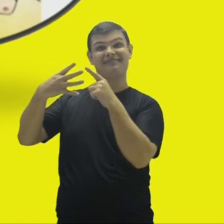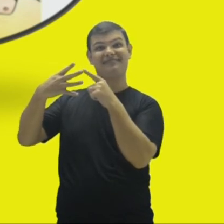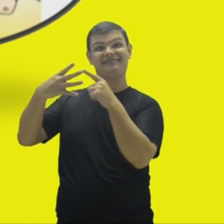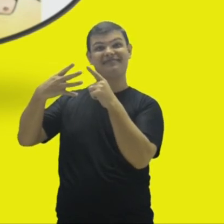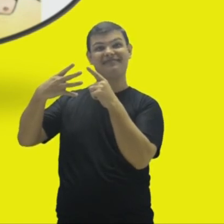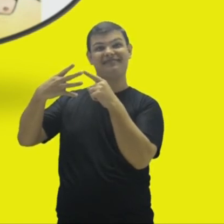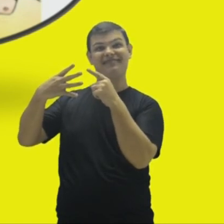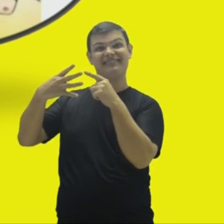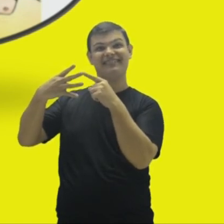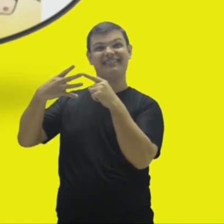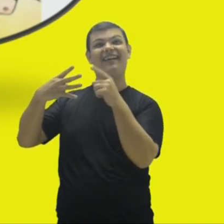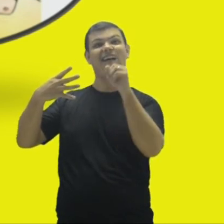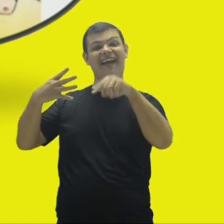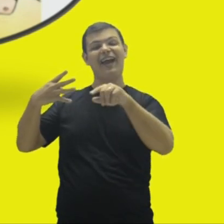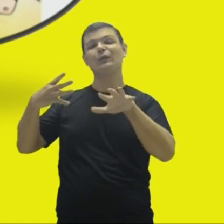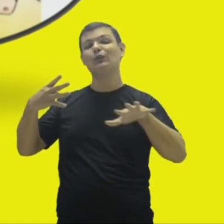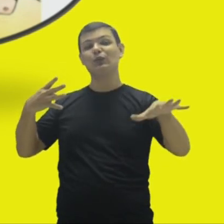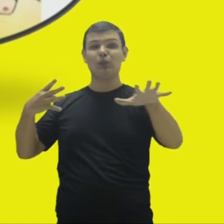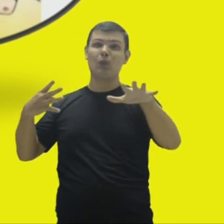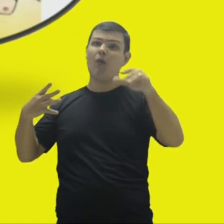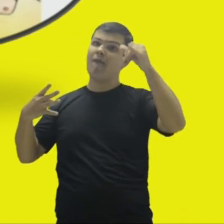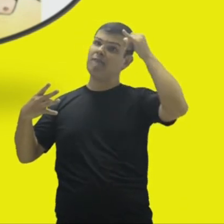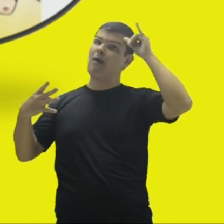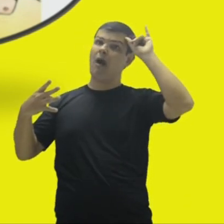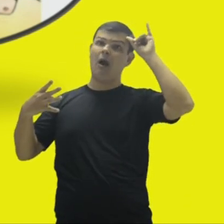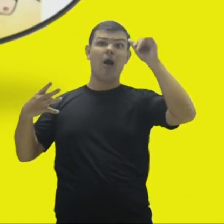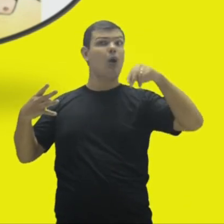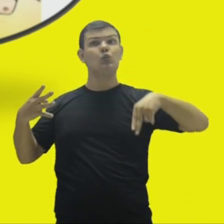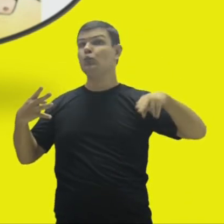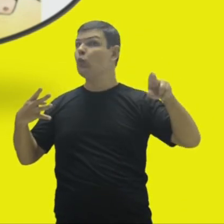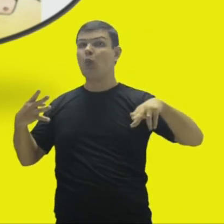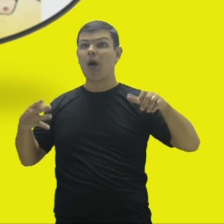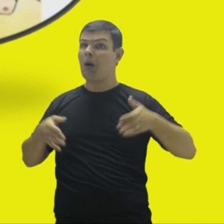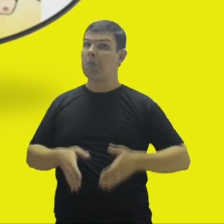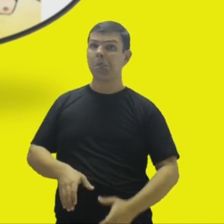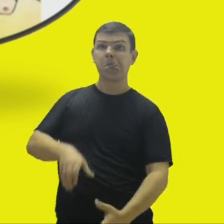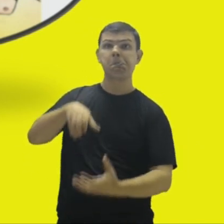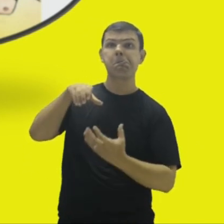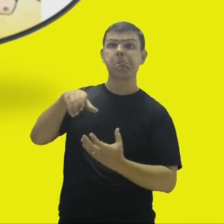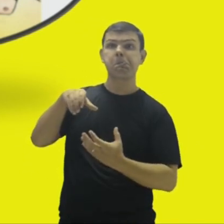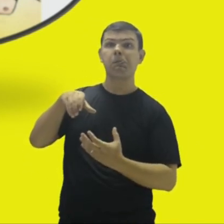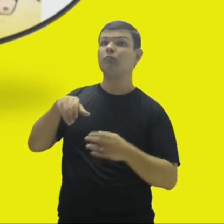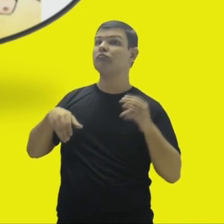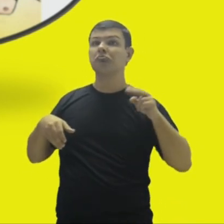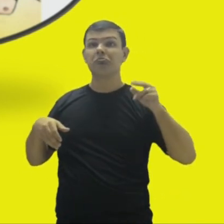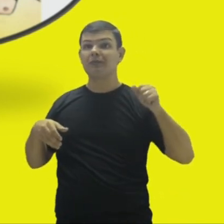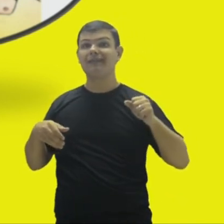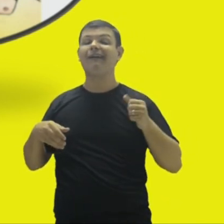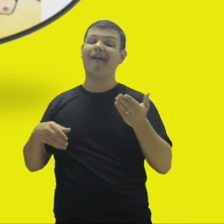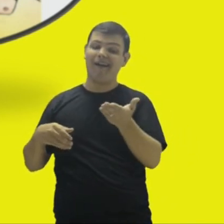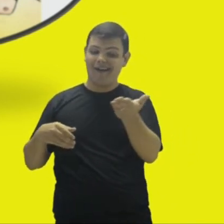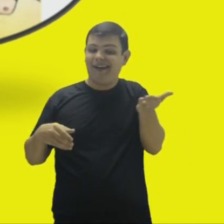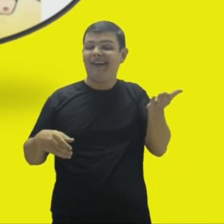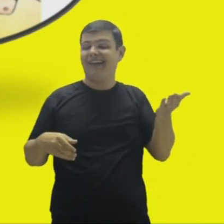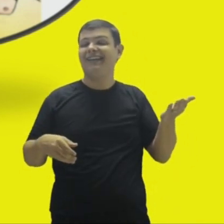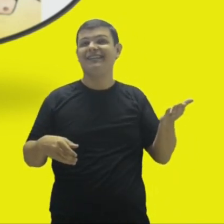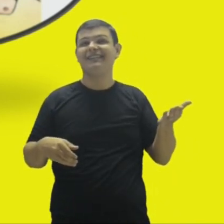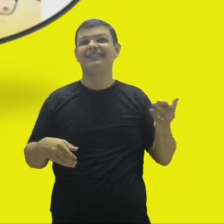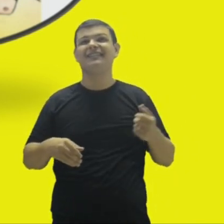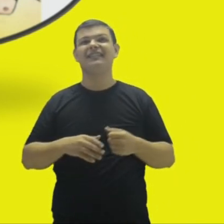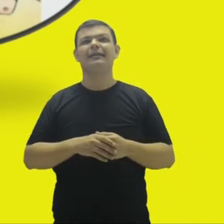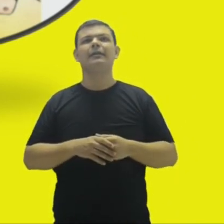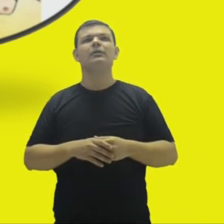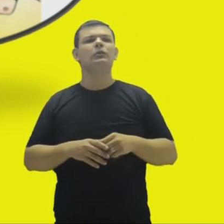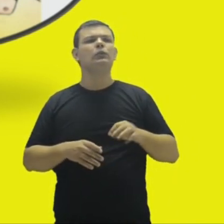Olha aí, portanto, a resposta. Quem jamais tinha botado um ovo eram as outras vacas, todas